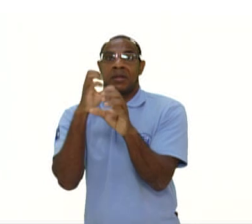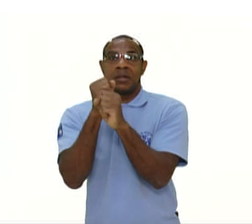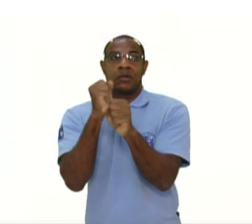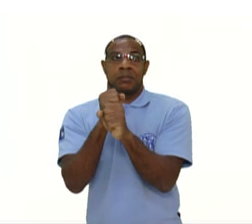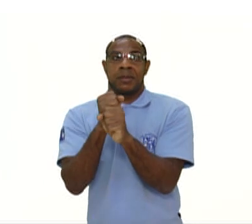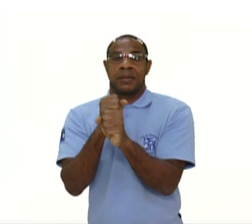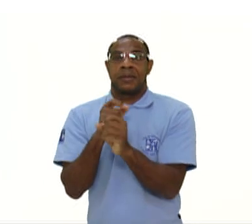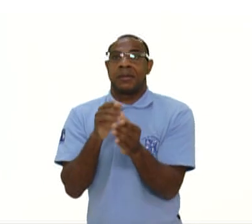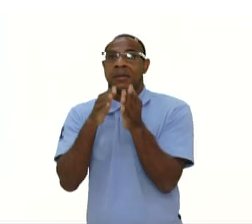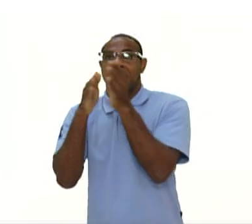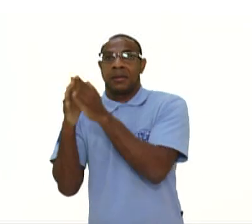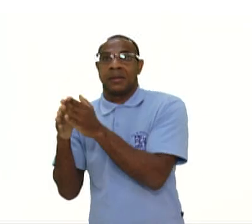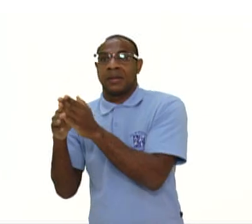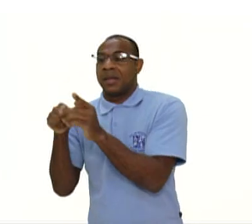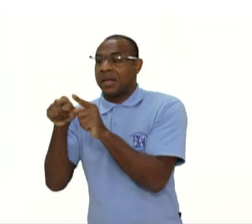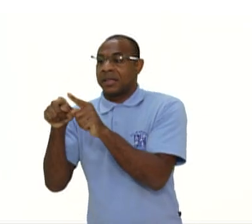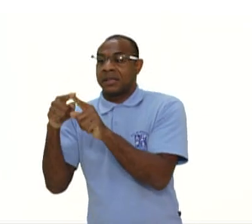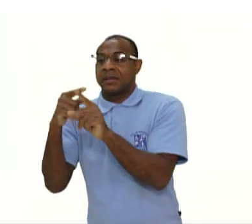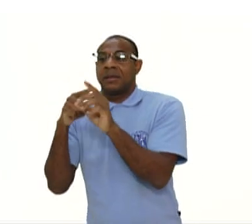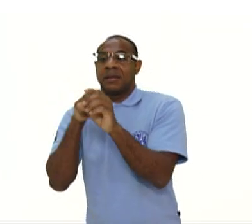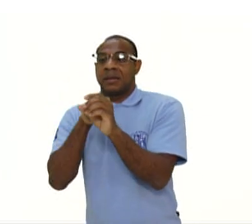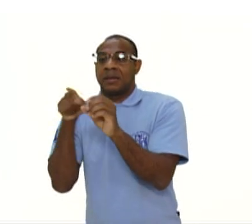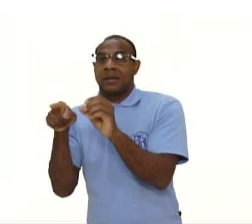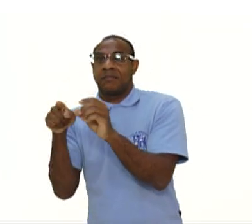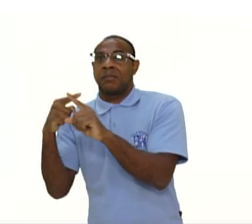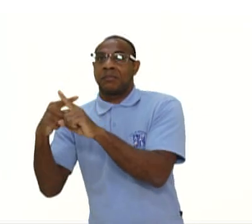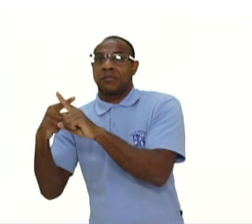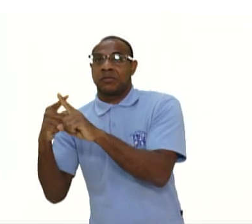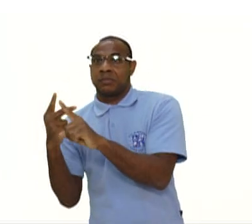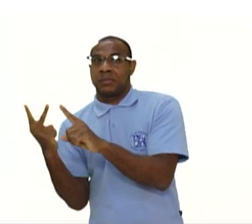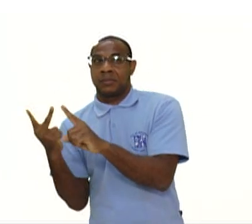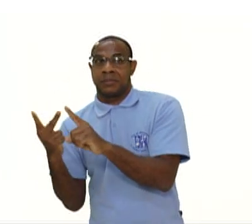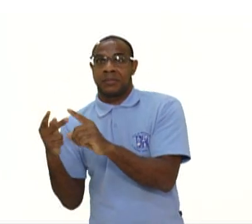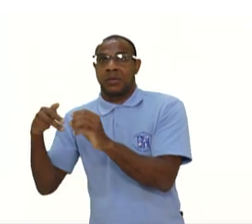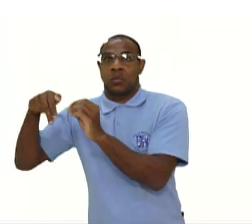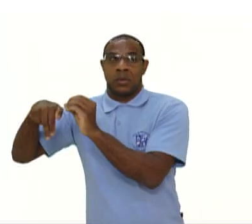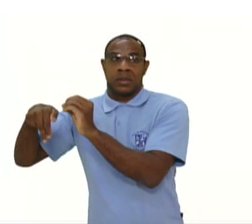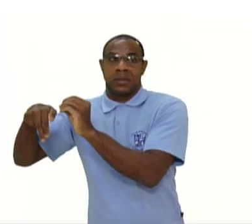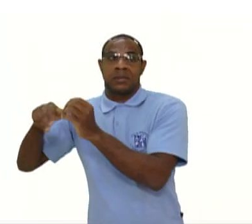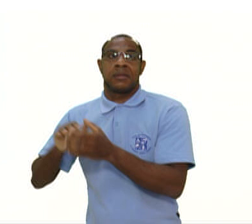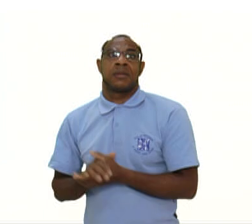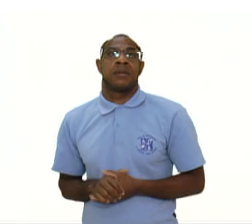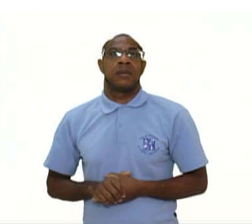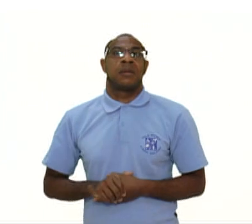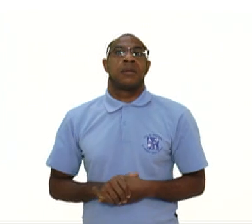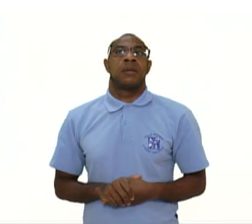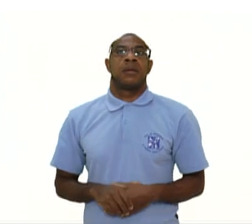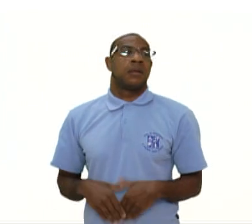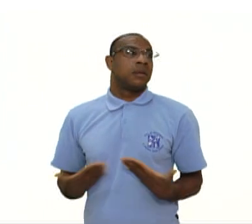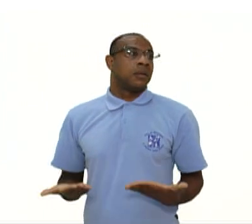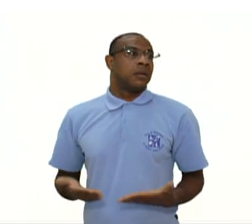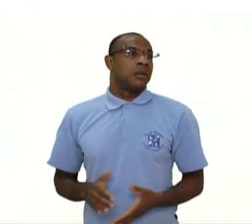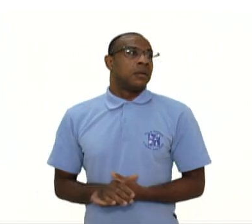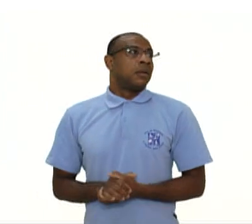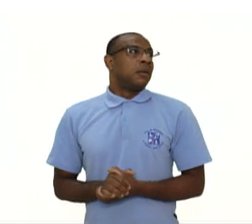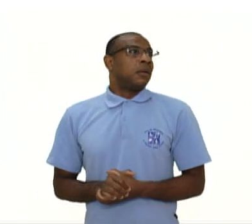nós também vamos ter que resolver dessa forma. Nós vamos ter que aplicar a fórmula inicial. Vamos dar uma olhadinha